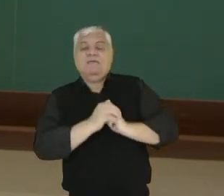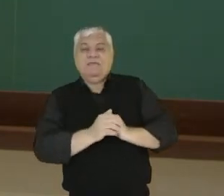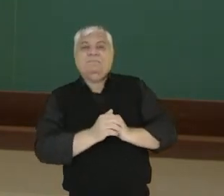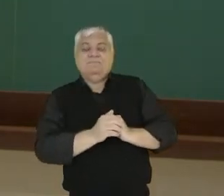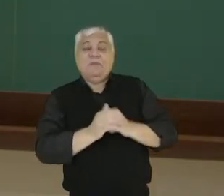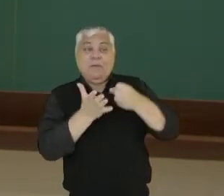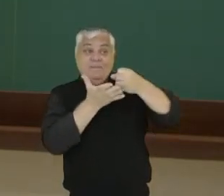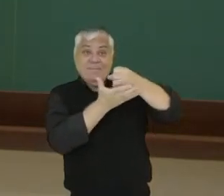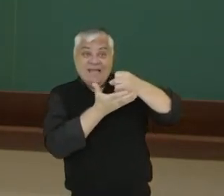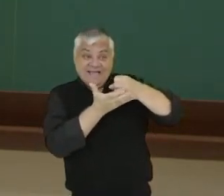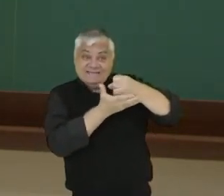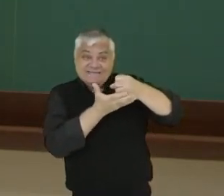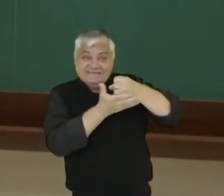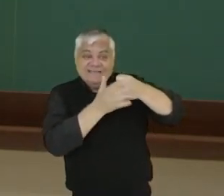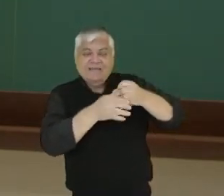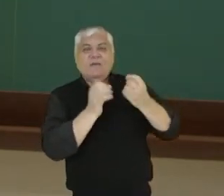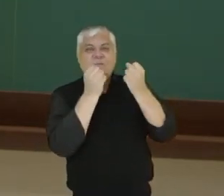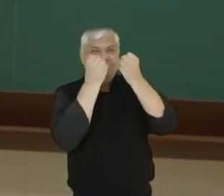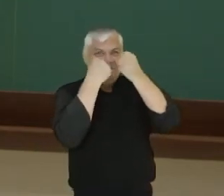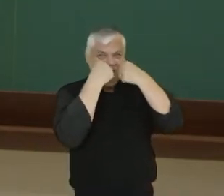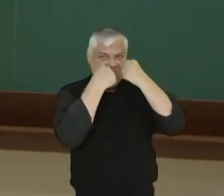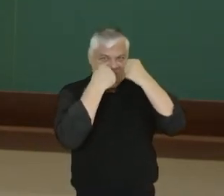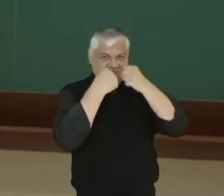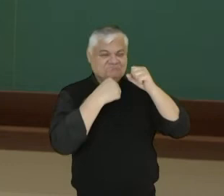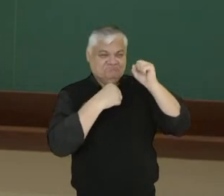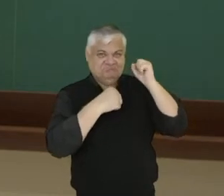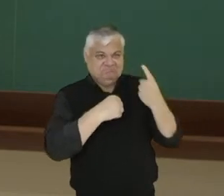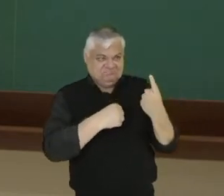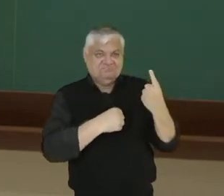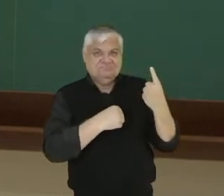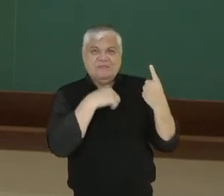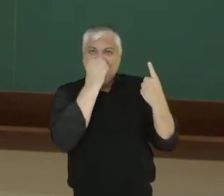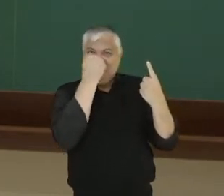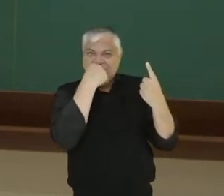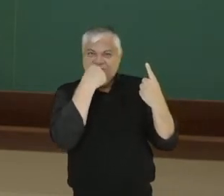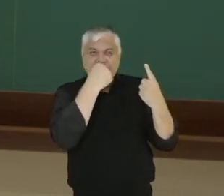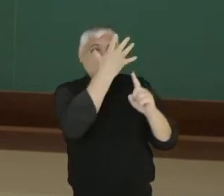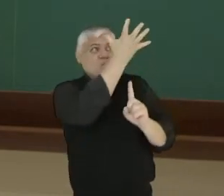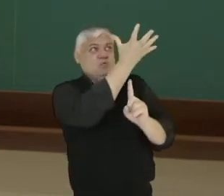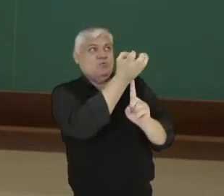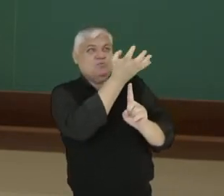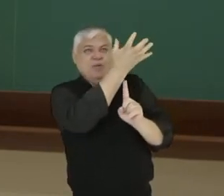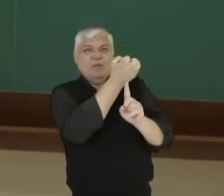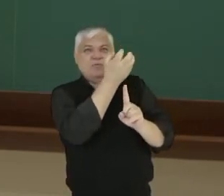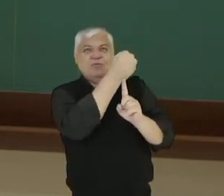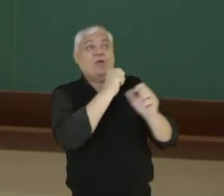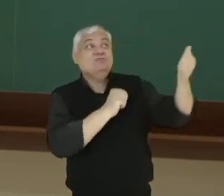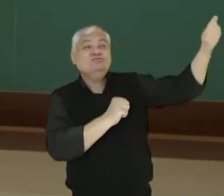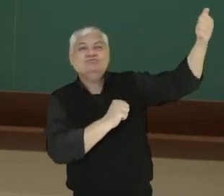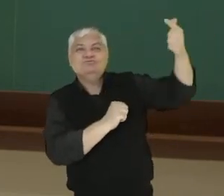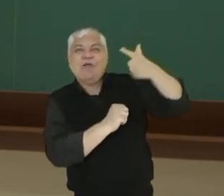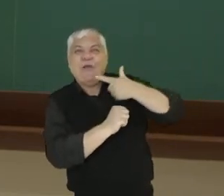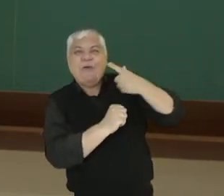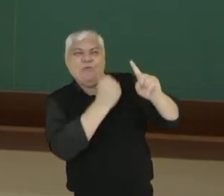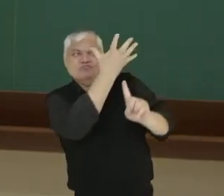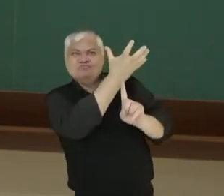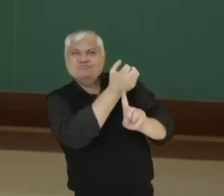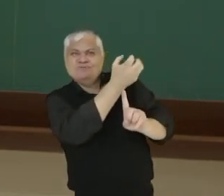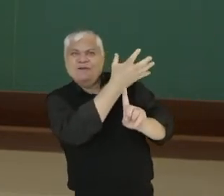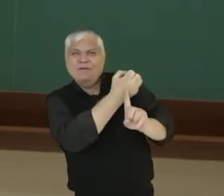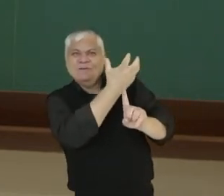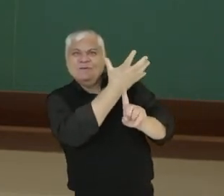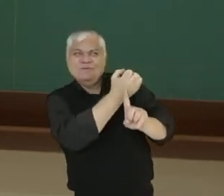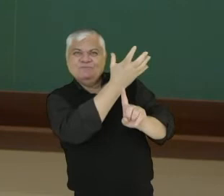base dessa pirâmide a gente teria um milho, certo? Que está armazenando a energia química ali, certo? Essa energia química veio